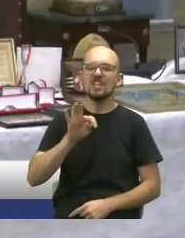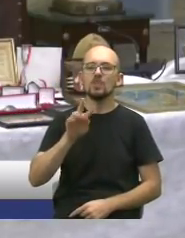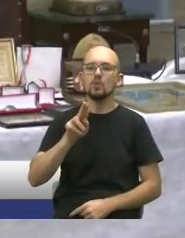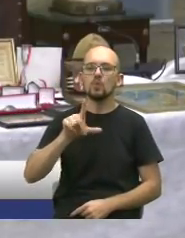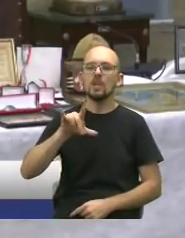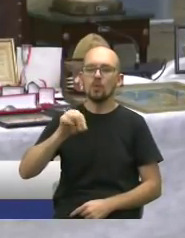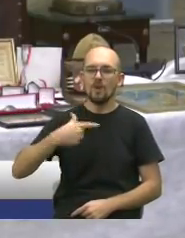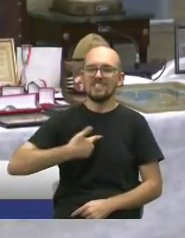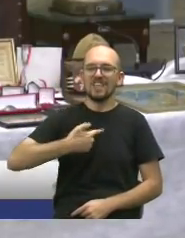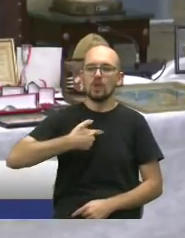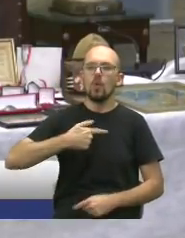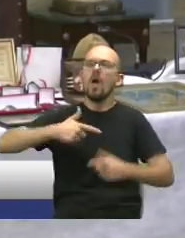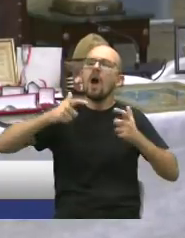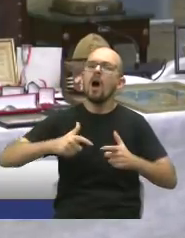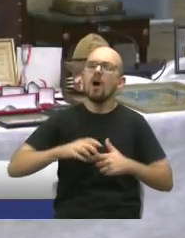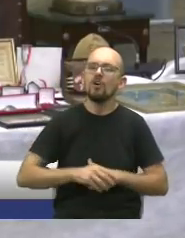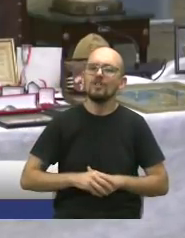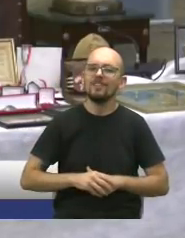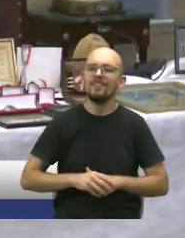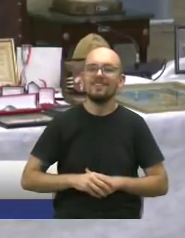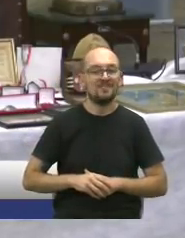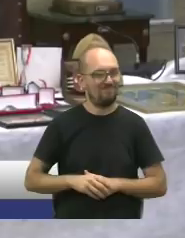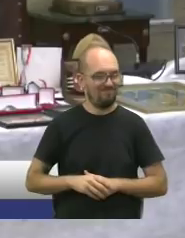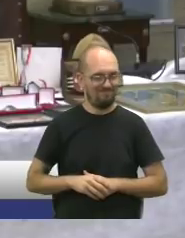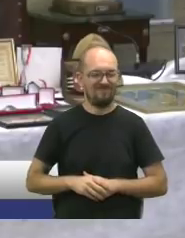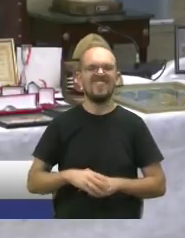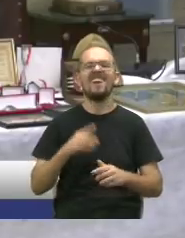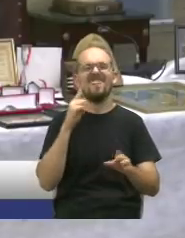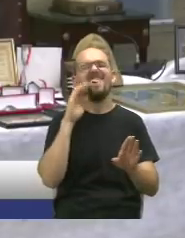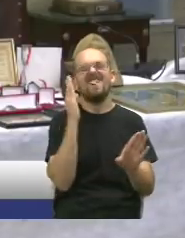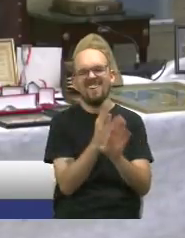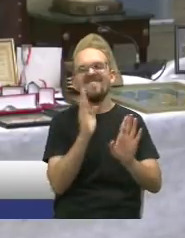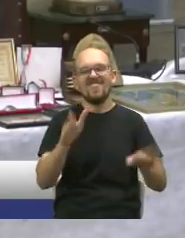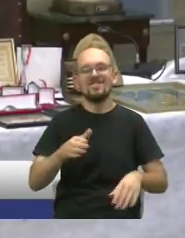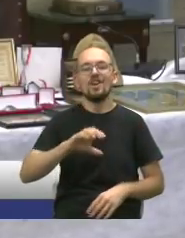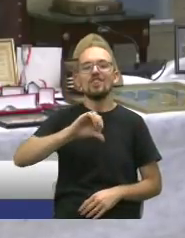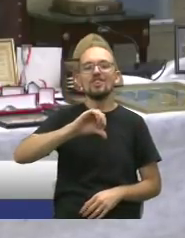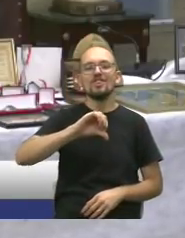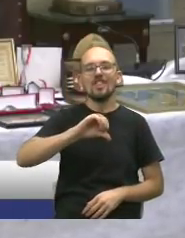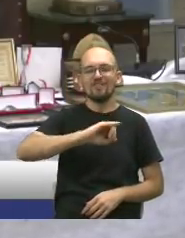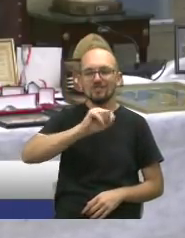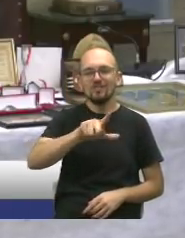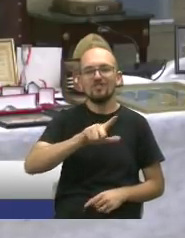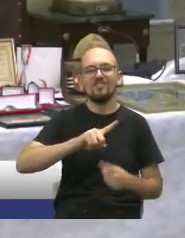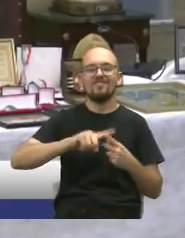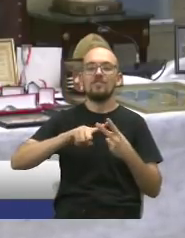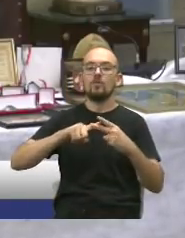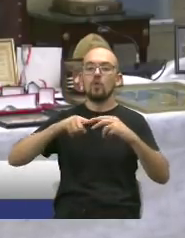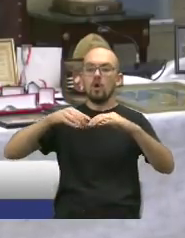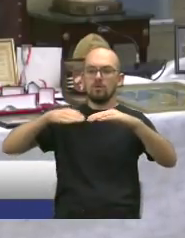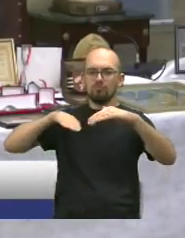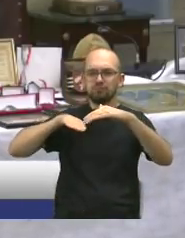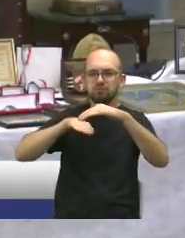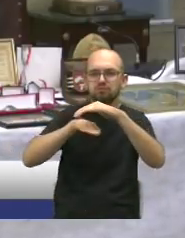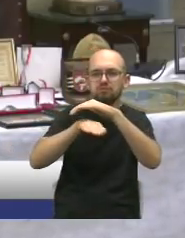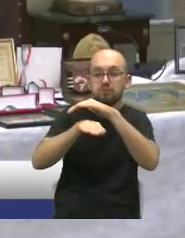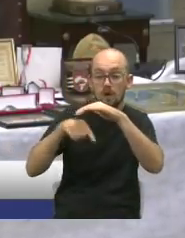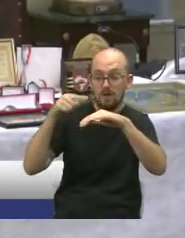Mas é fácil encontrar a Avenida 9 de Julho, a Avenida 23 de Maio, o Túnel 9 de Julho,